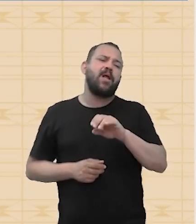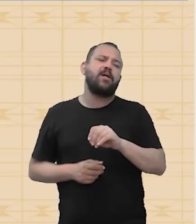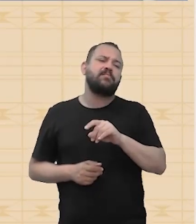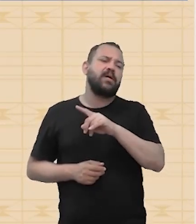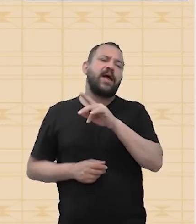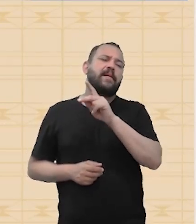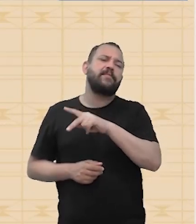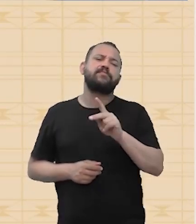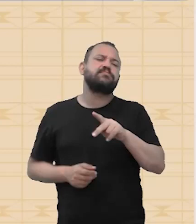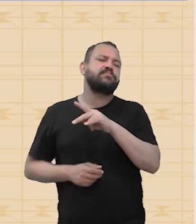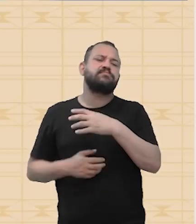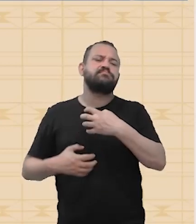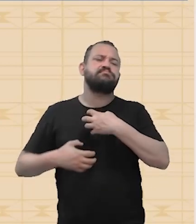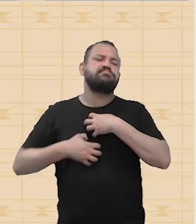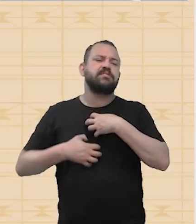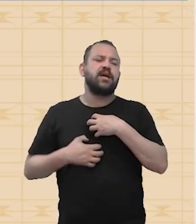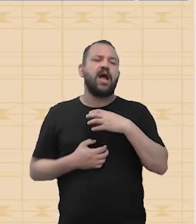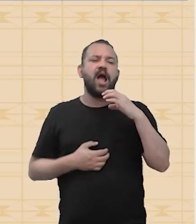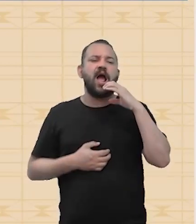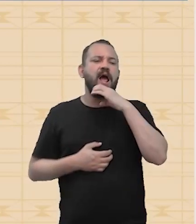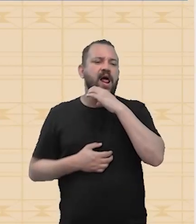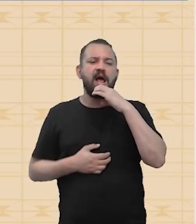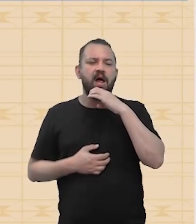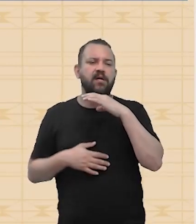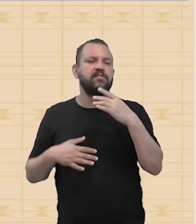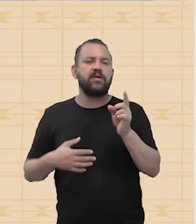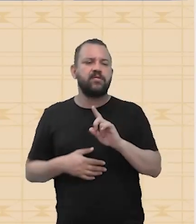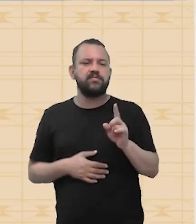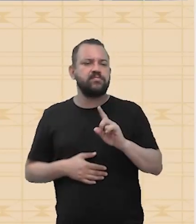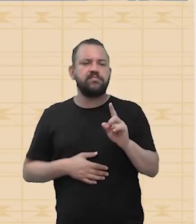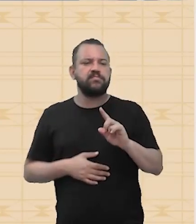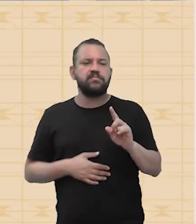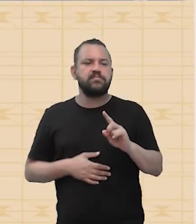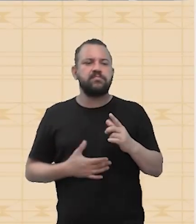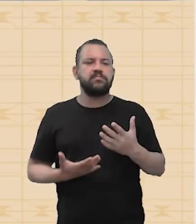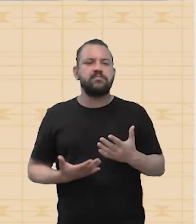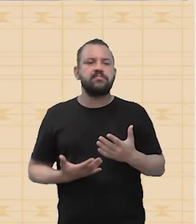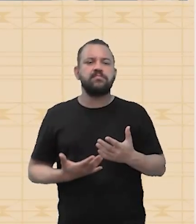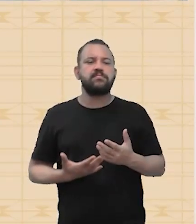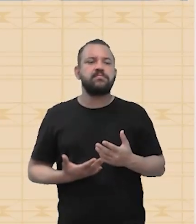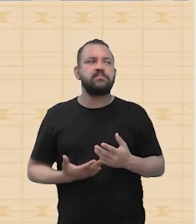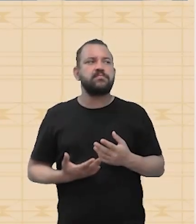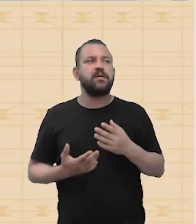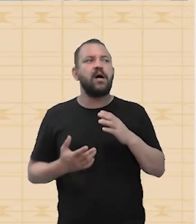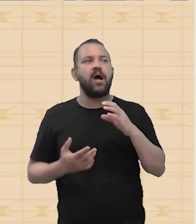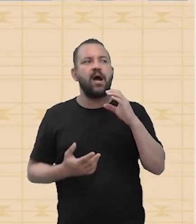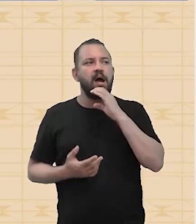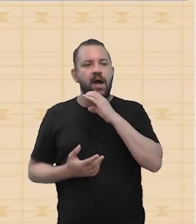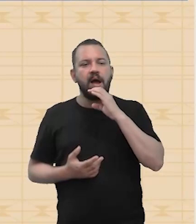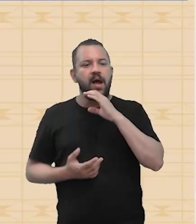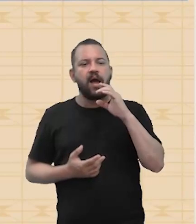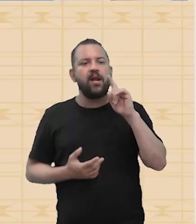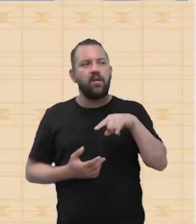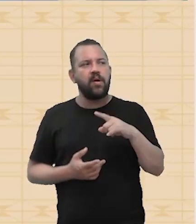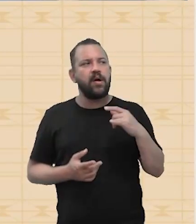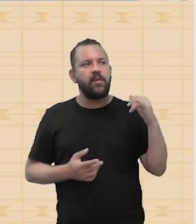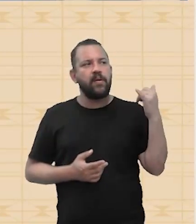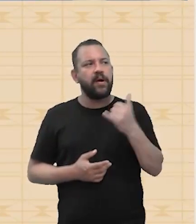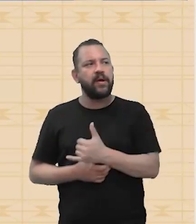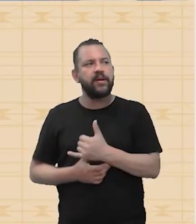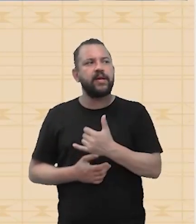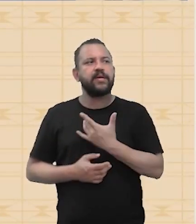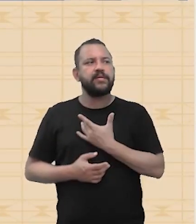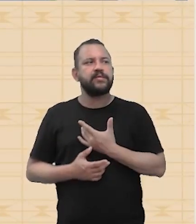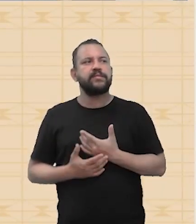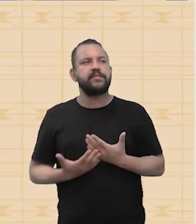não é aquela sensação que eu sinto, não? Não, mequetrefe, calor é uma energia,